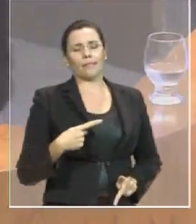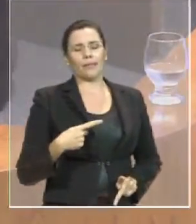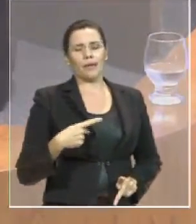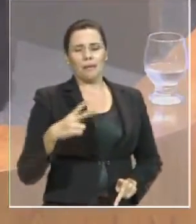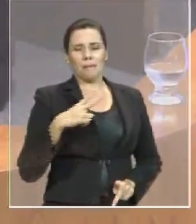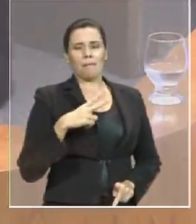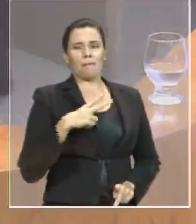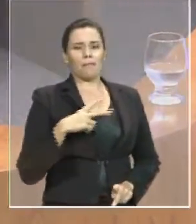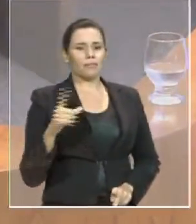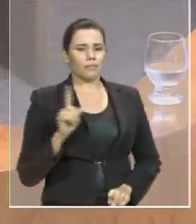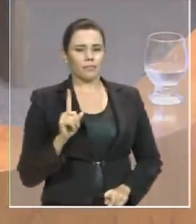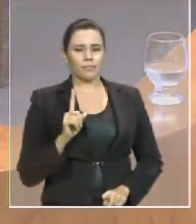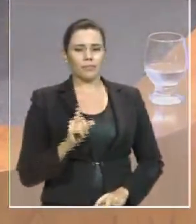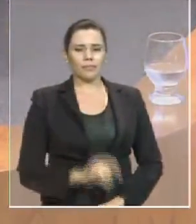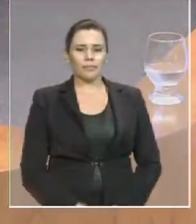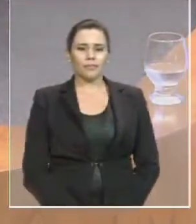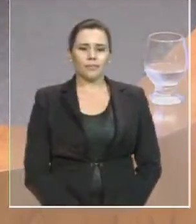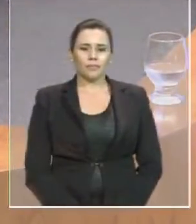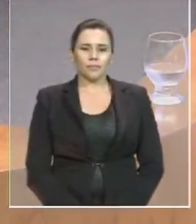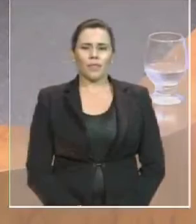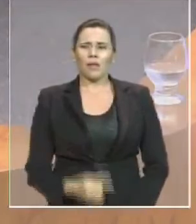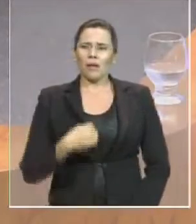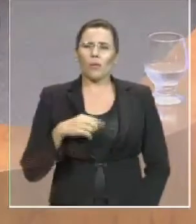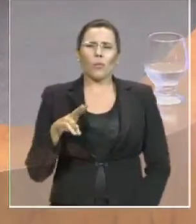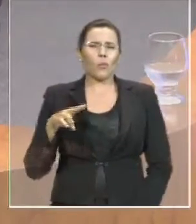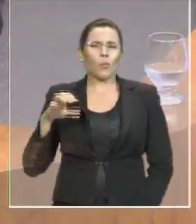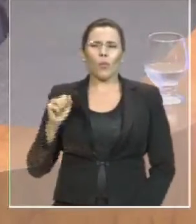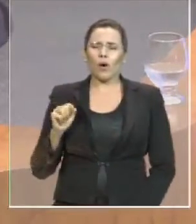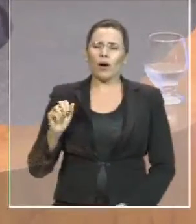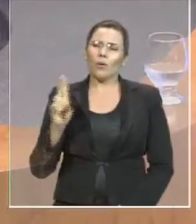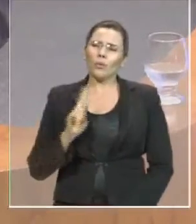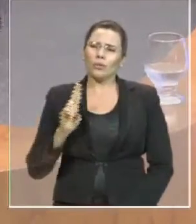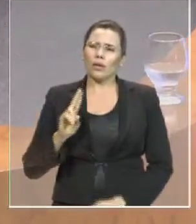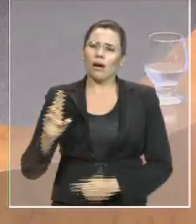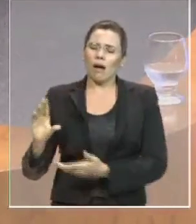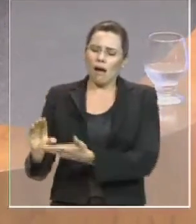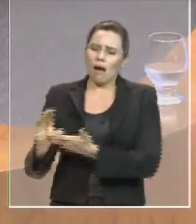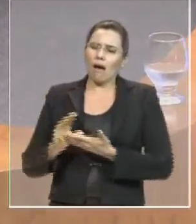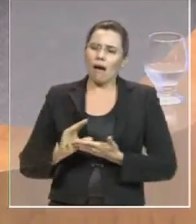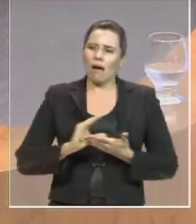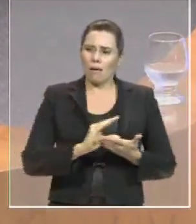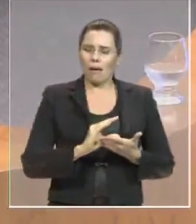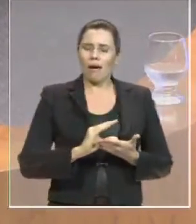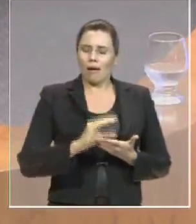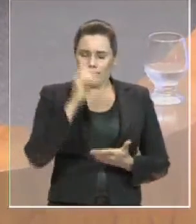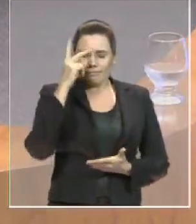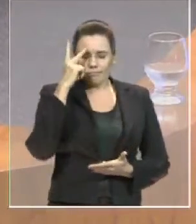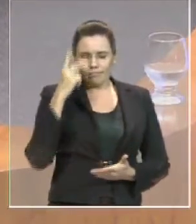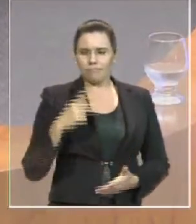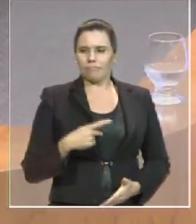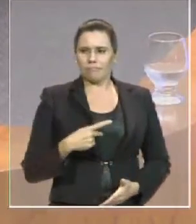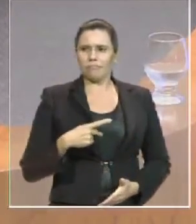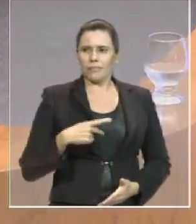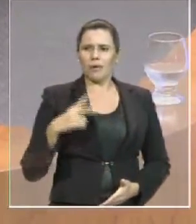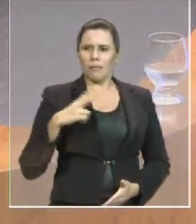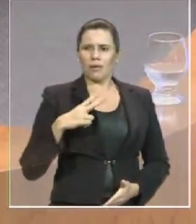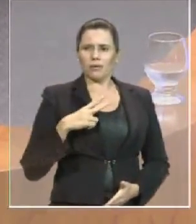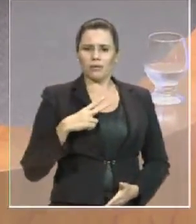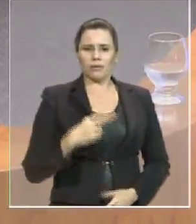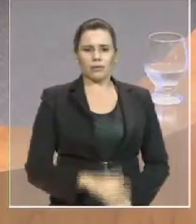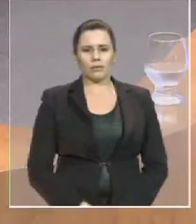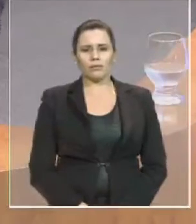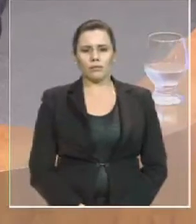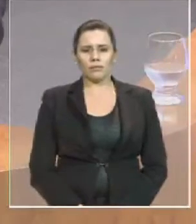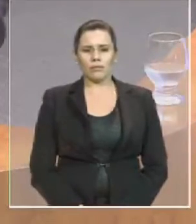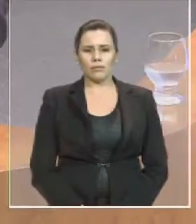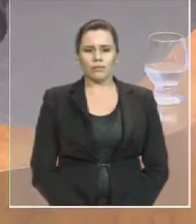apenas e pura pensando na minha reeleição, como já fiz pronunciamentos e faço aqui um movimento neste Maranhão, que muitos colegas